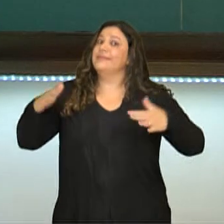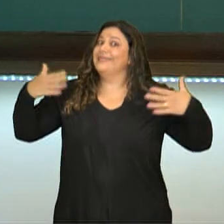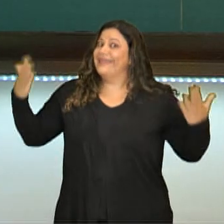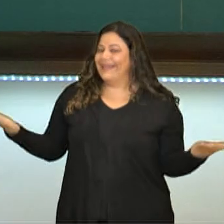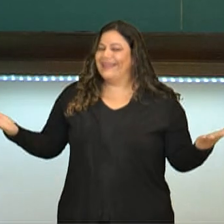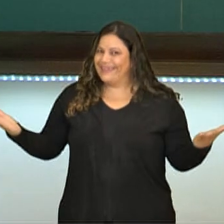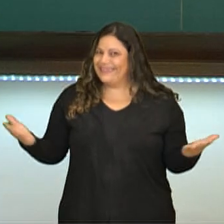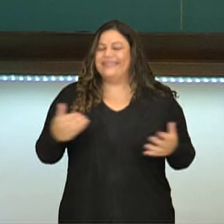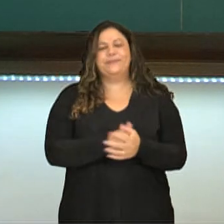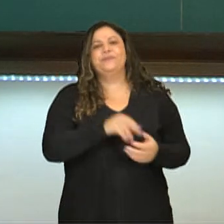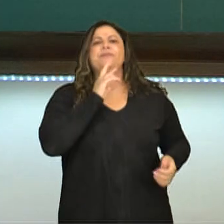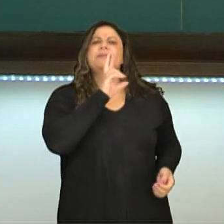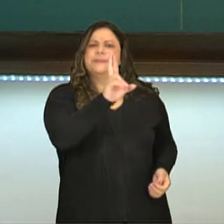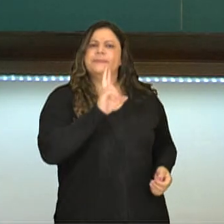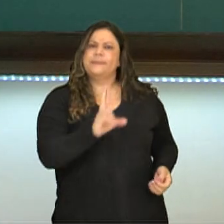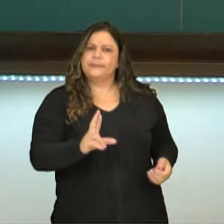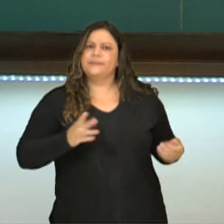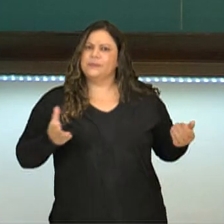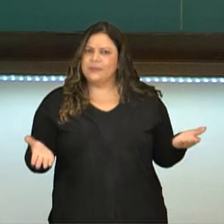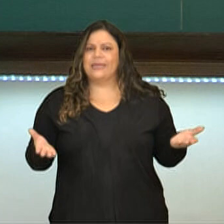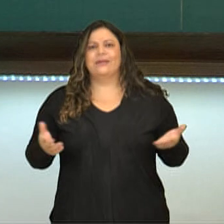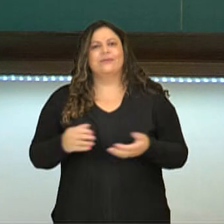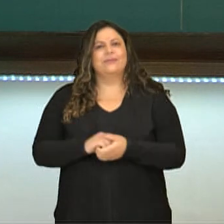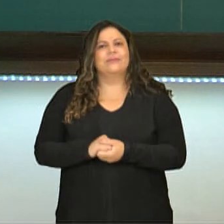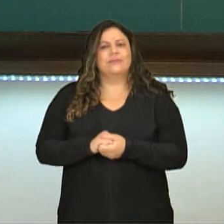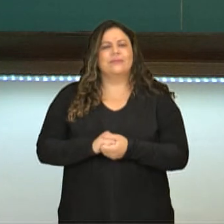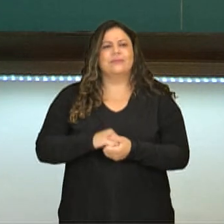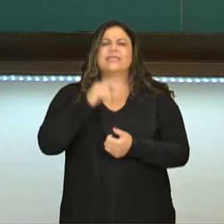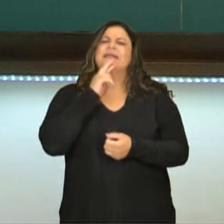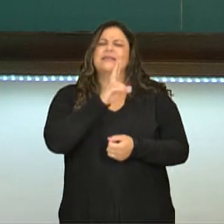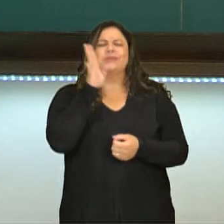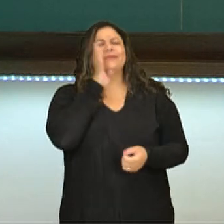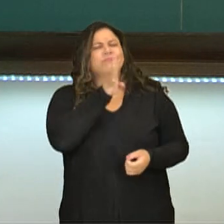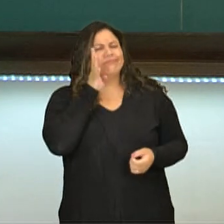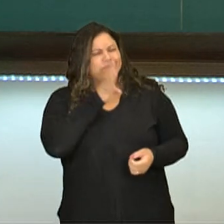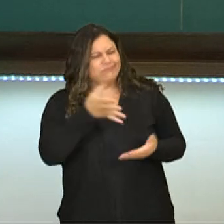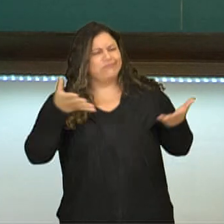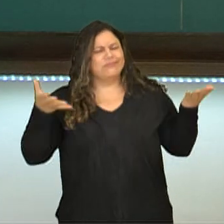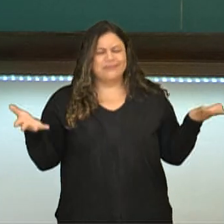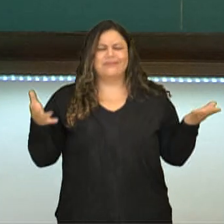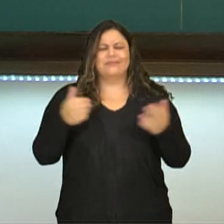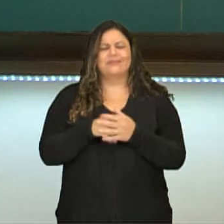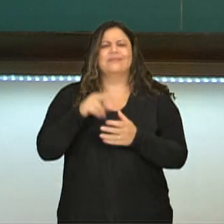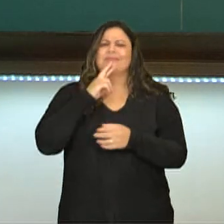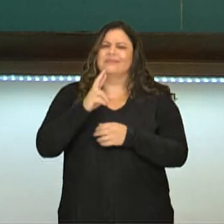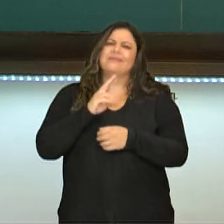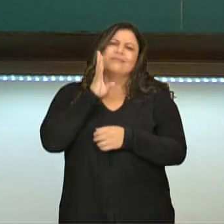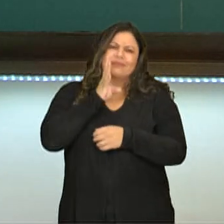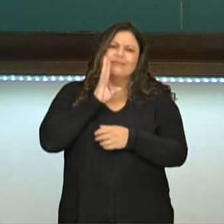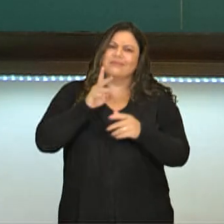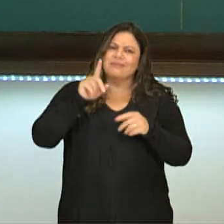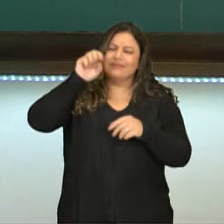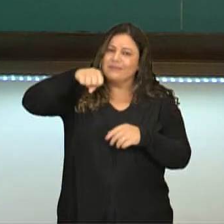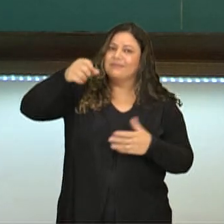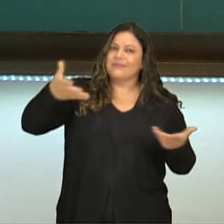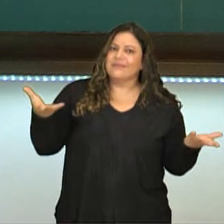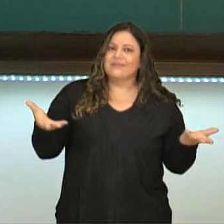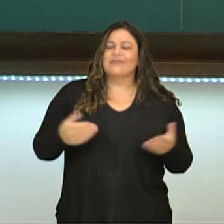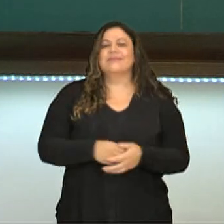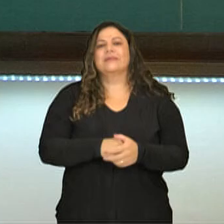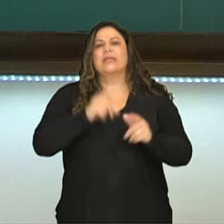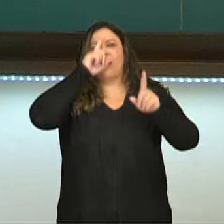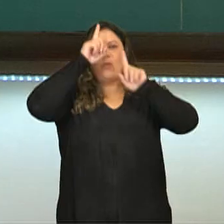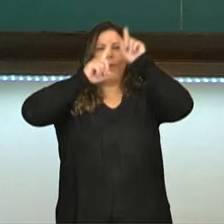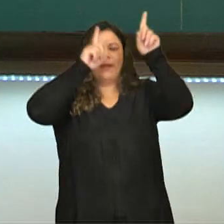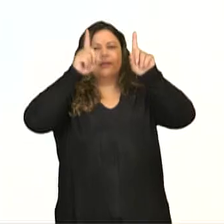E aí, pessoal, responderam? Resposta bem bacana, né? Uma questão bacana com uma resposta com certeza bacana também. Então, qual que era a